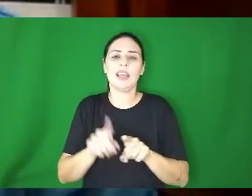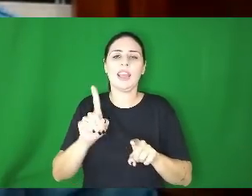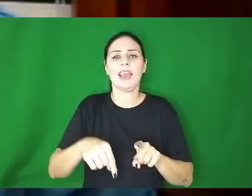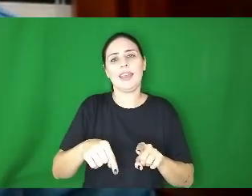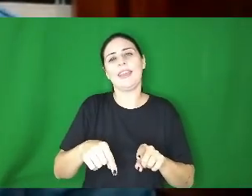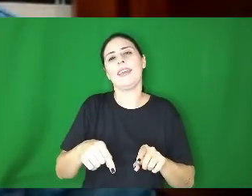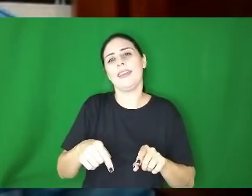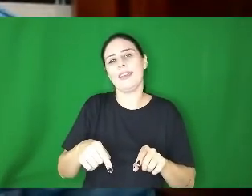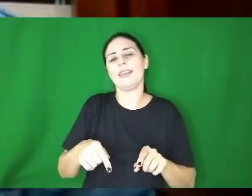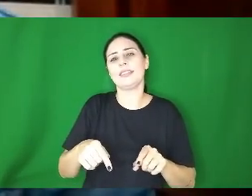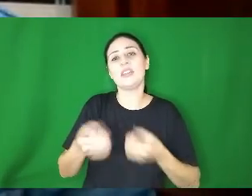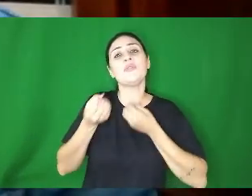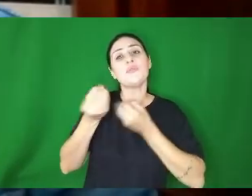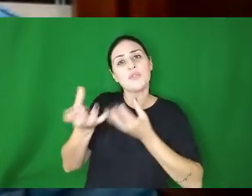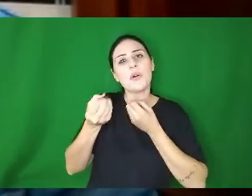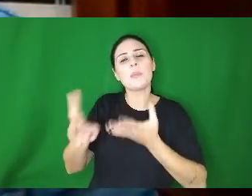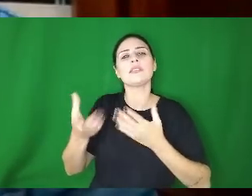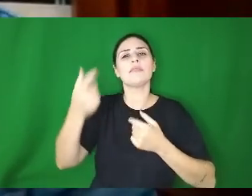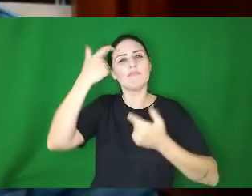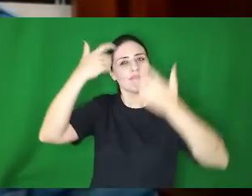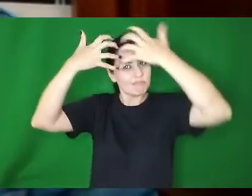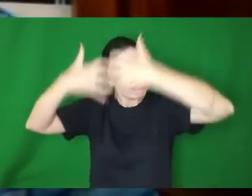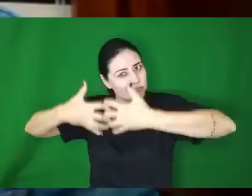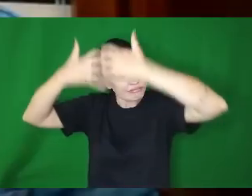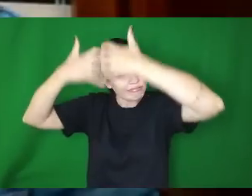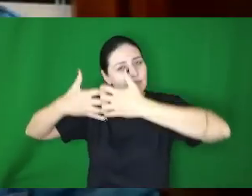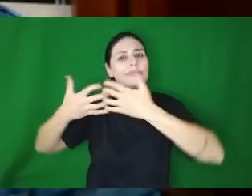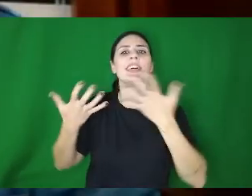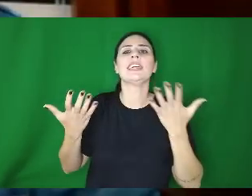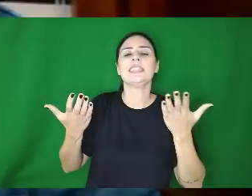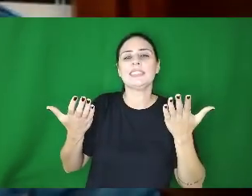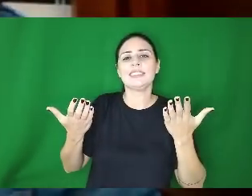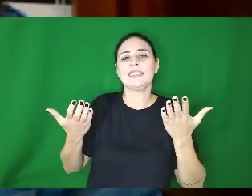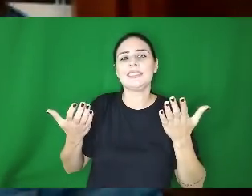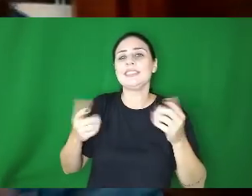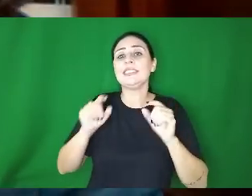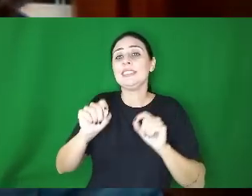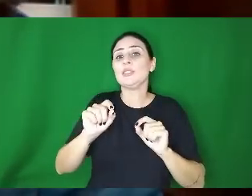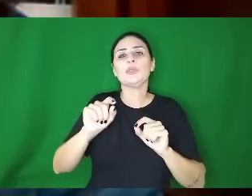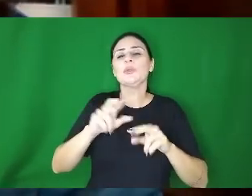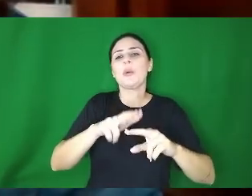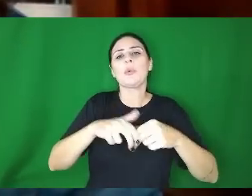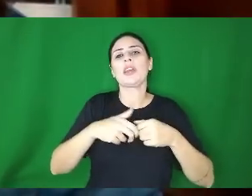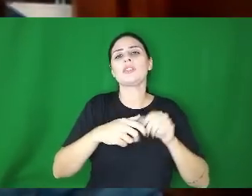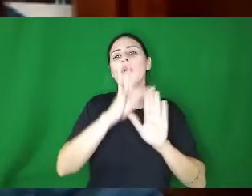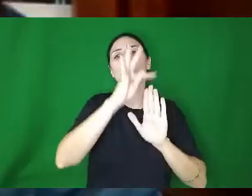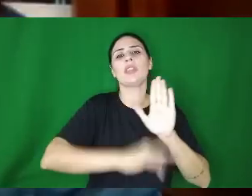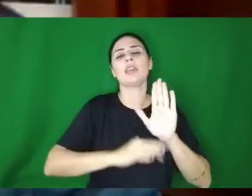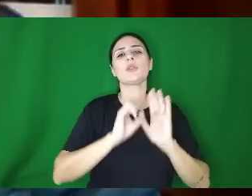histórico-cultural, o conteúdo é um aspecto central, mas o outro aspecto que acompanha